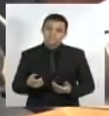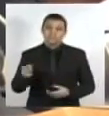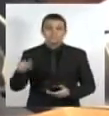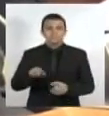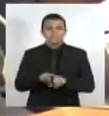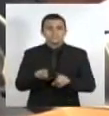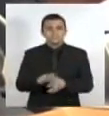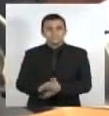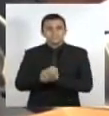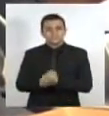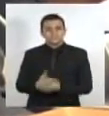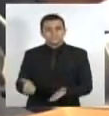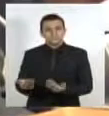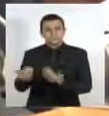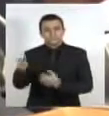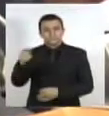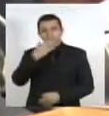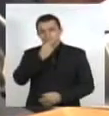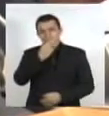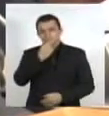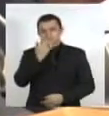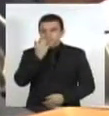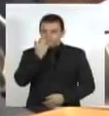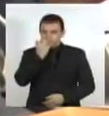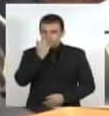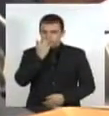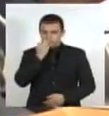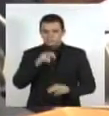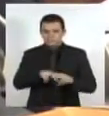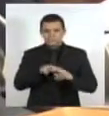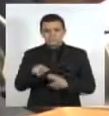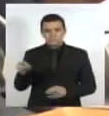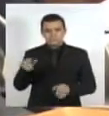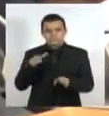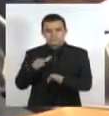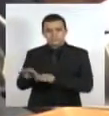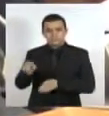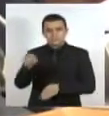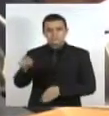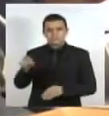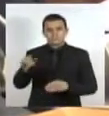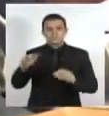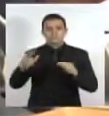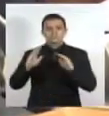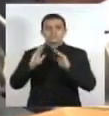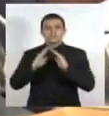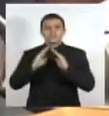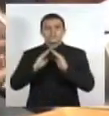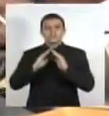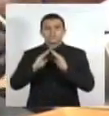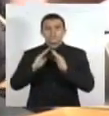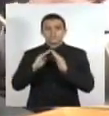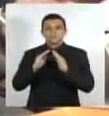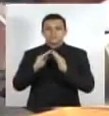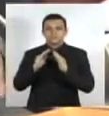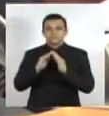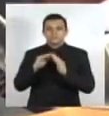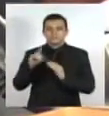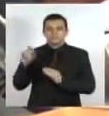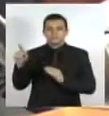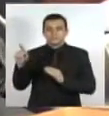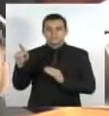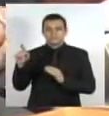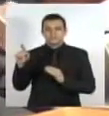quando também foi aconselhado, à época, a não sair pela porta do Palácio do Planalto, uma vez pela rejeição que enfrentava